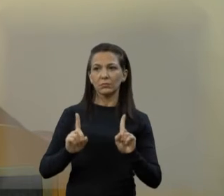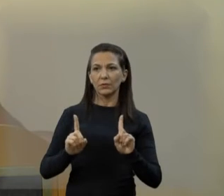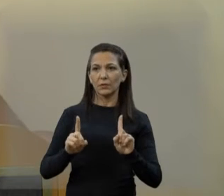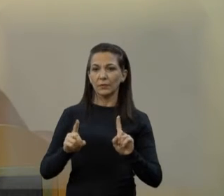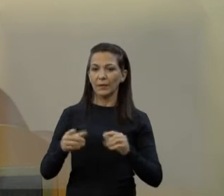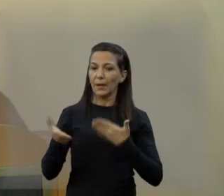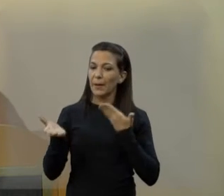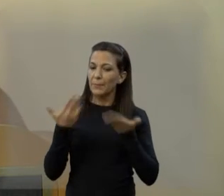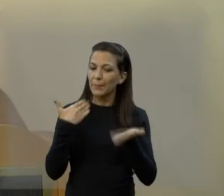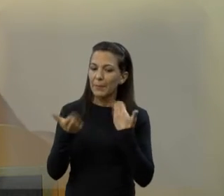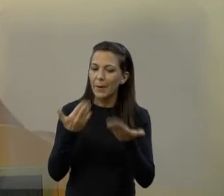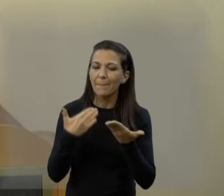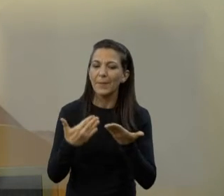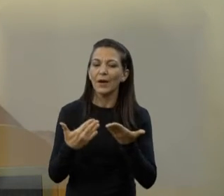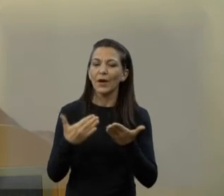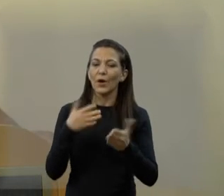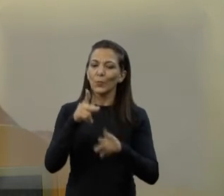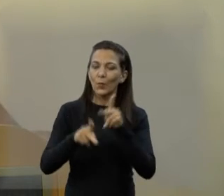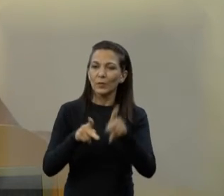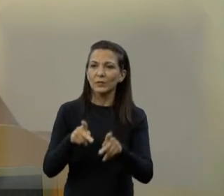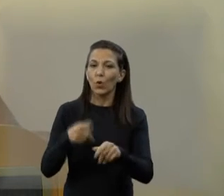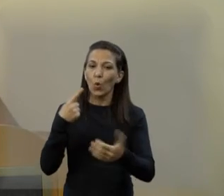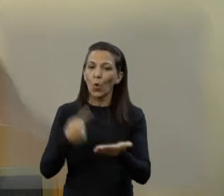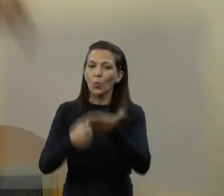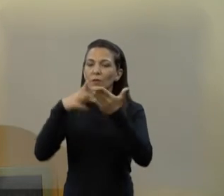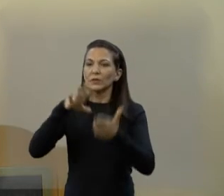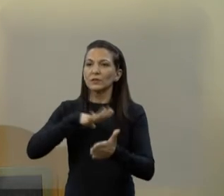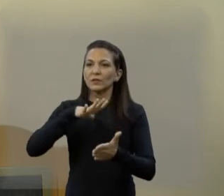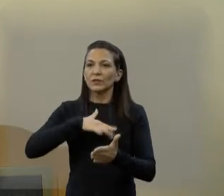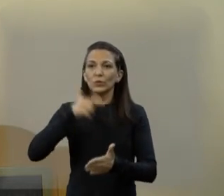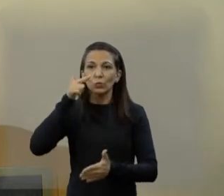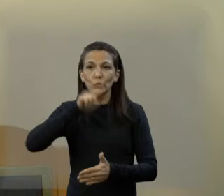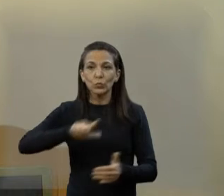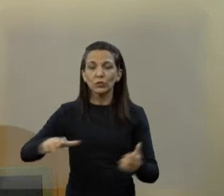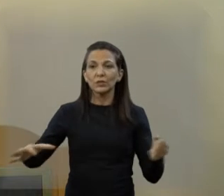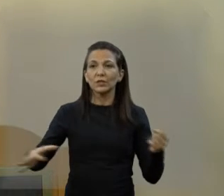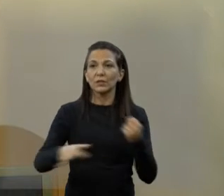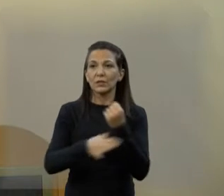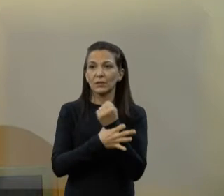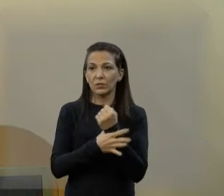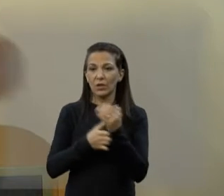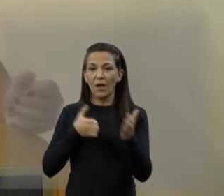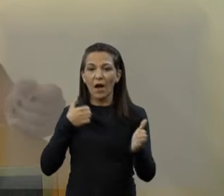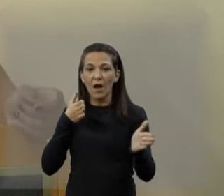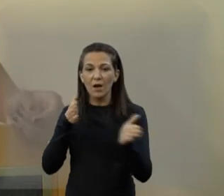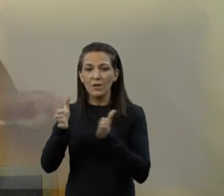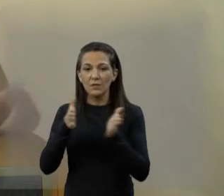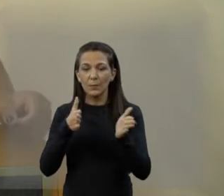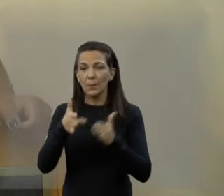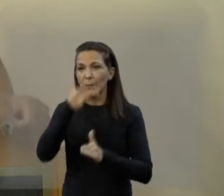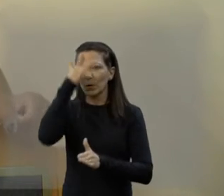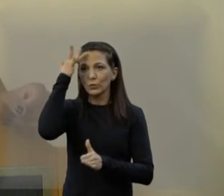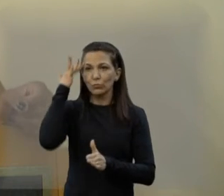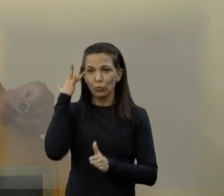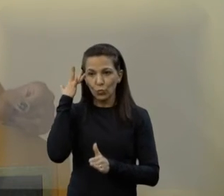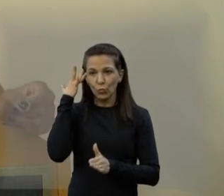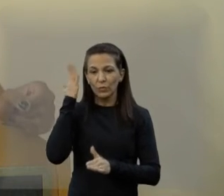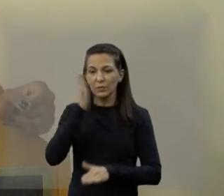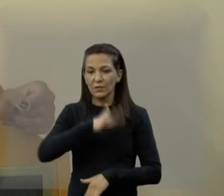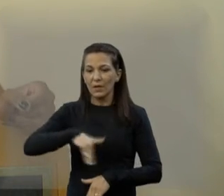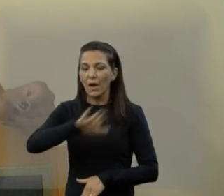responsabilidade com a população com compromisso com a cidade para garantir o acesso de todas as pessoas aos bens